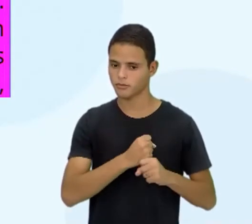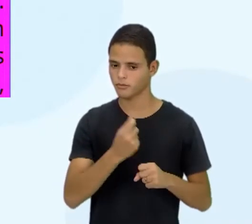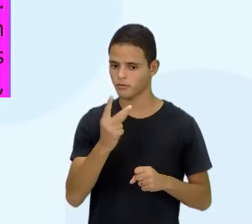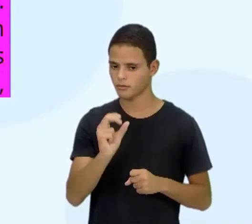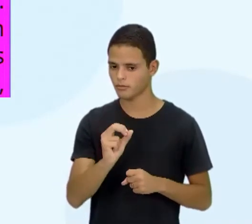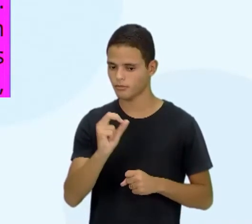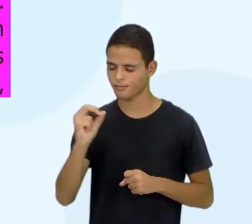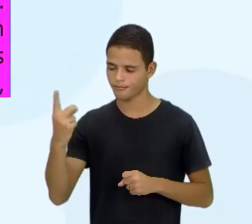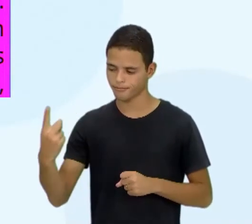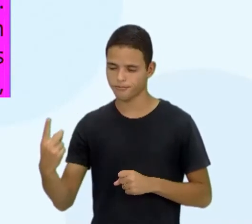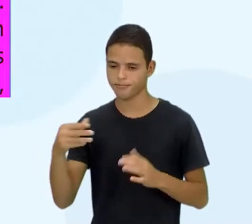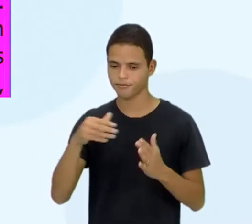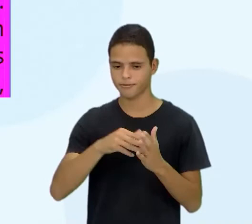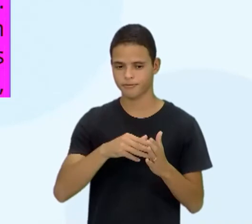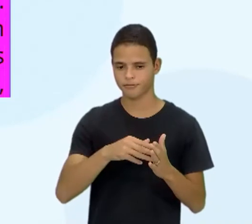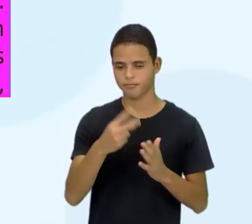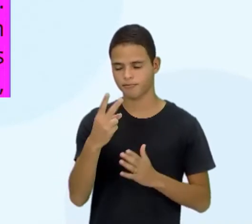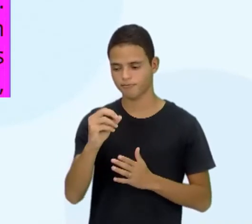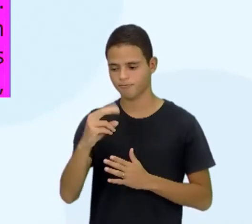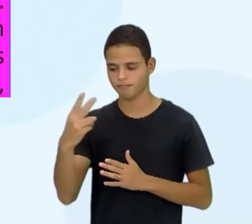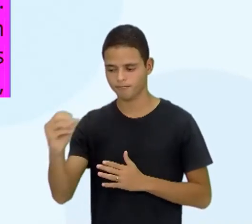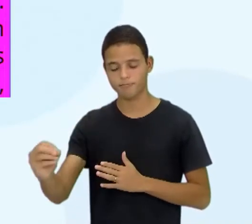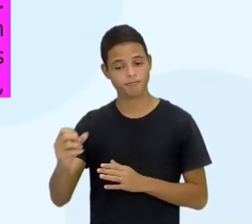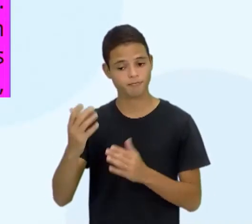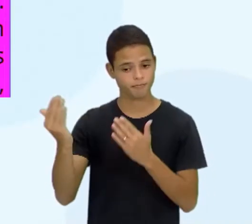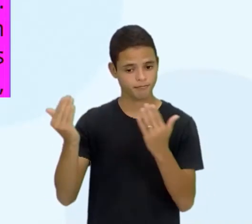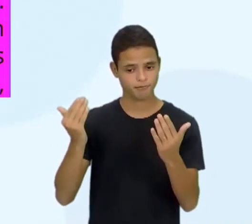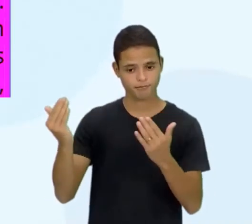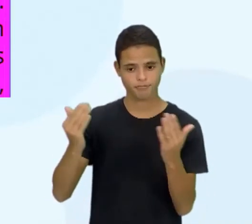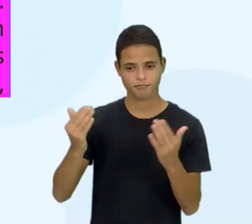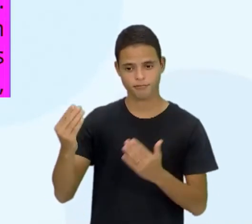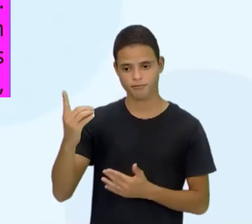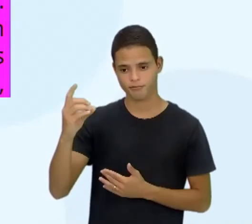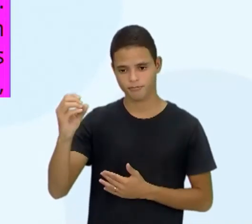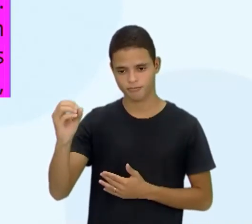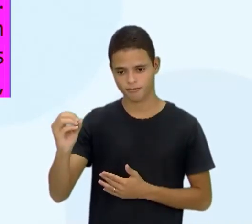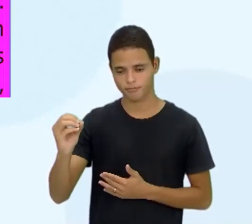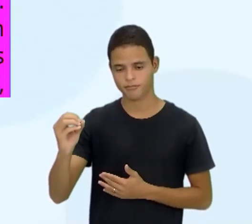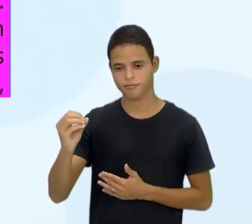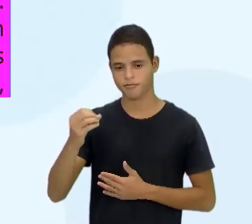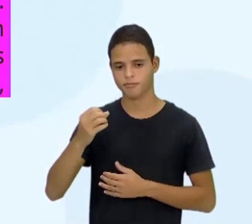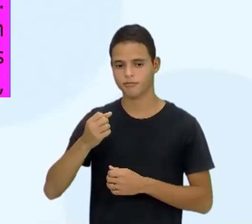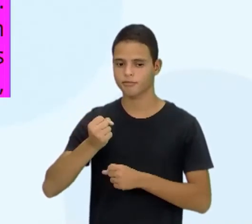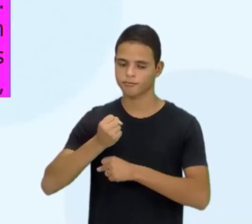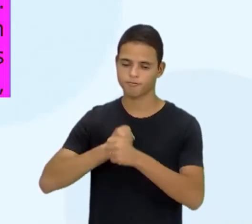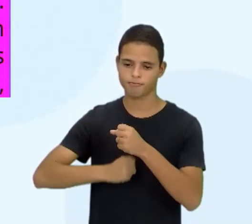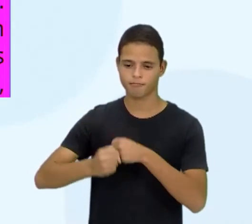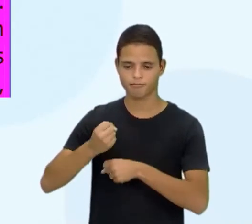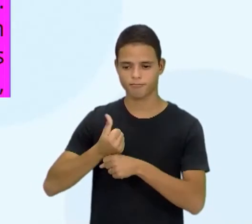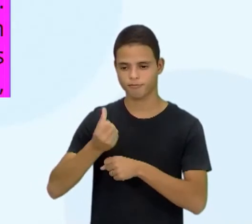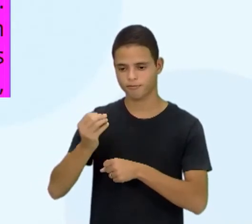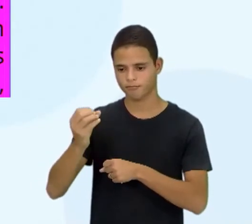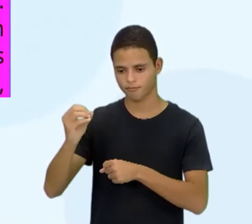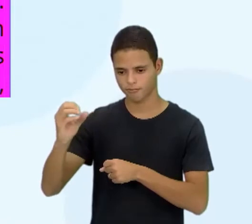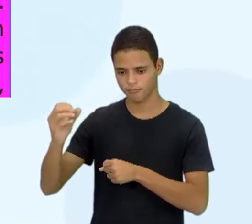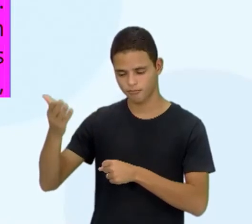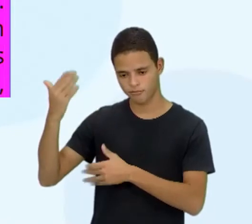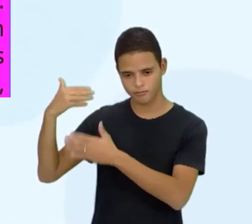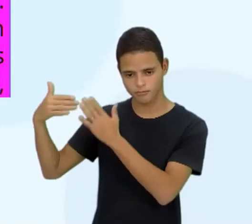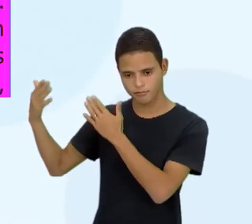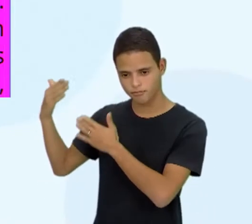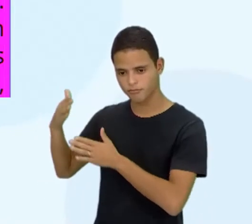2020. Comparados a 10 no somatório dos 60 anos anteriores. Aí fala o período